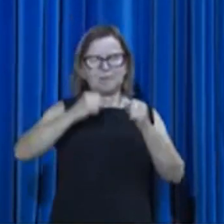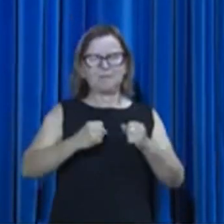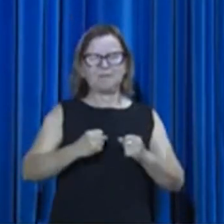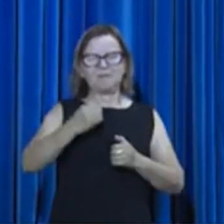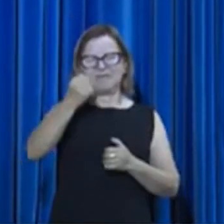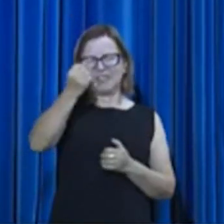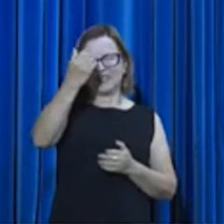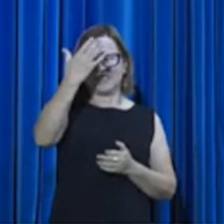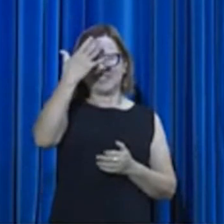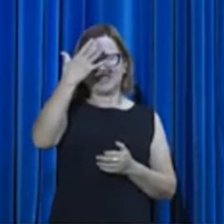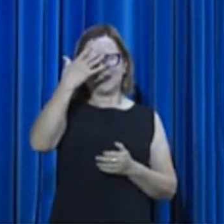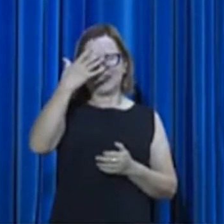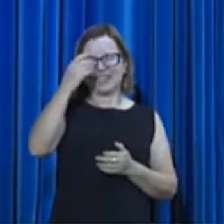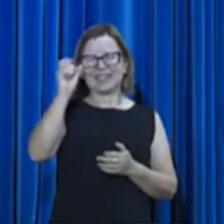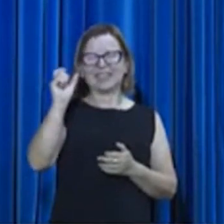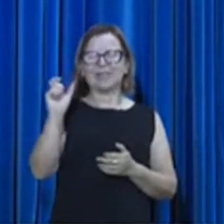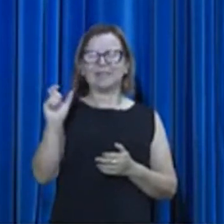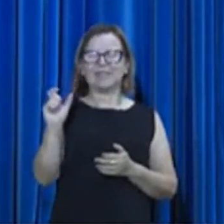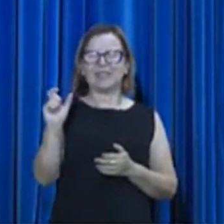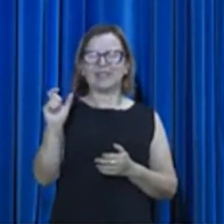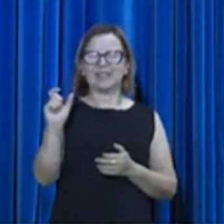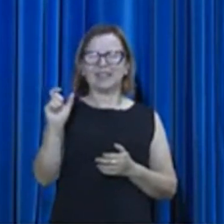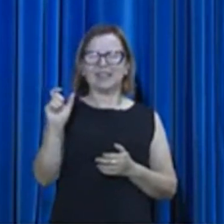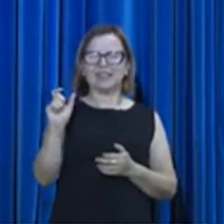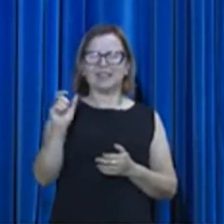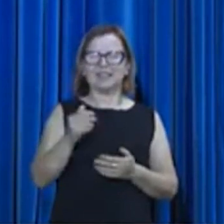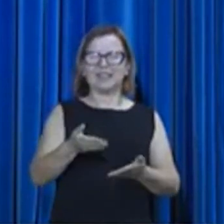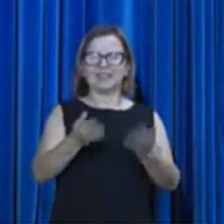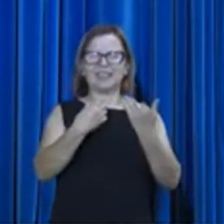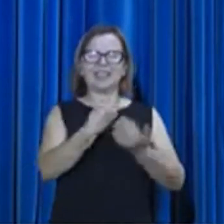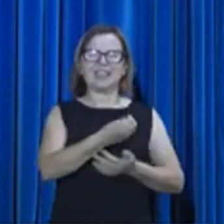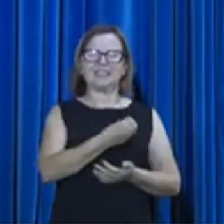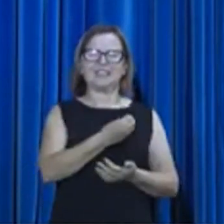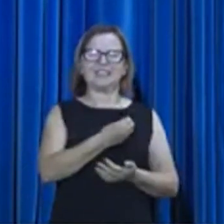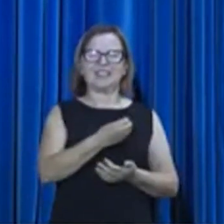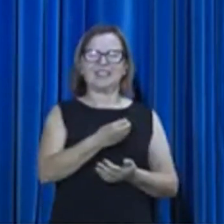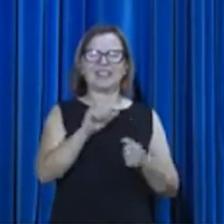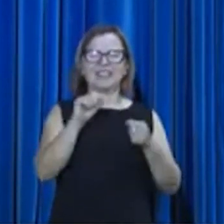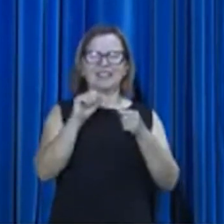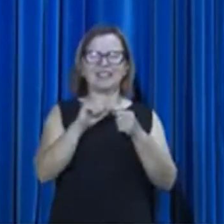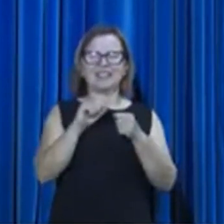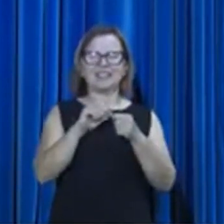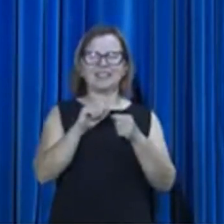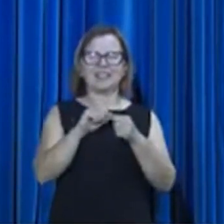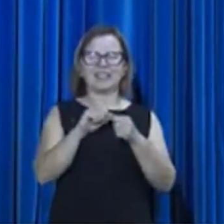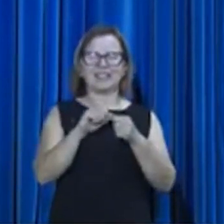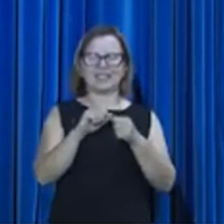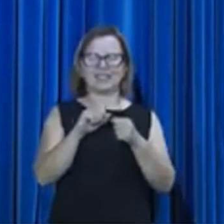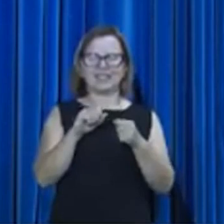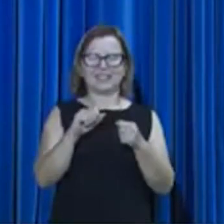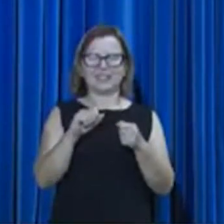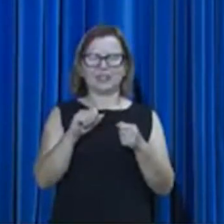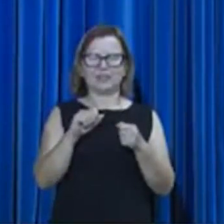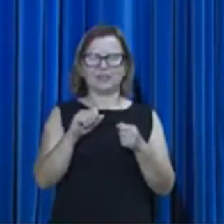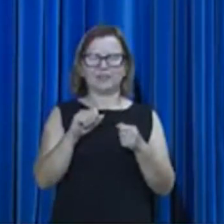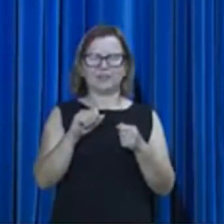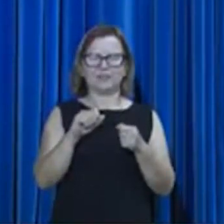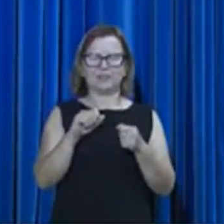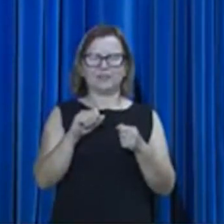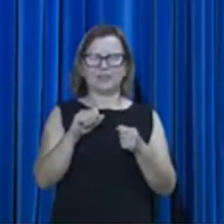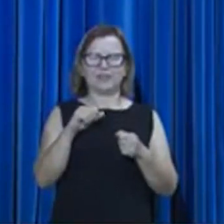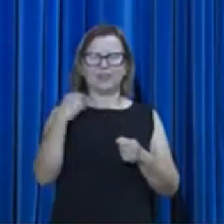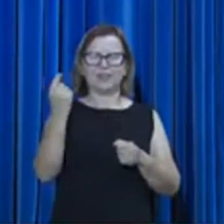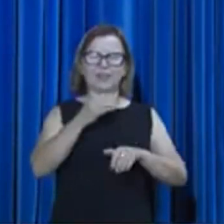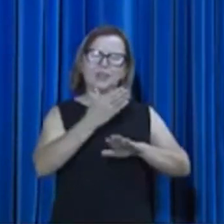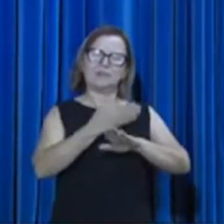revelar esta palavra e vivificar e fazer com que isso se torne a prática do nosso dia